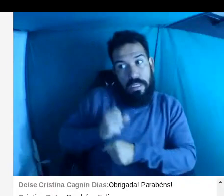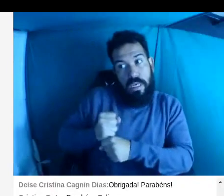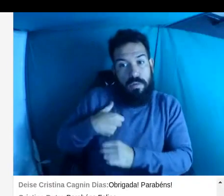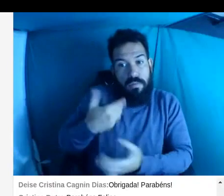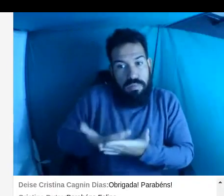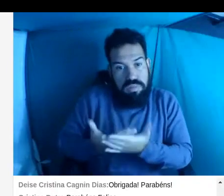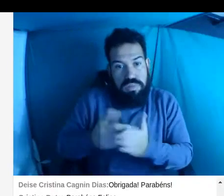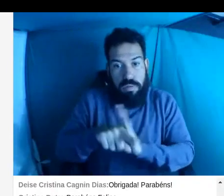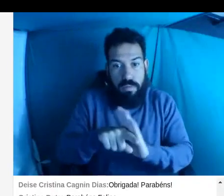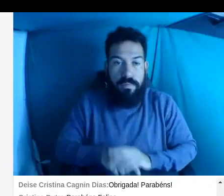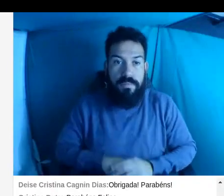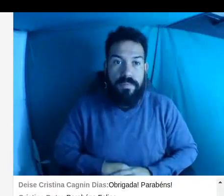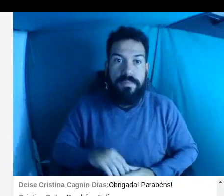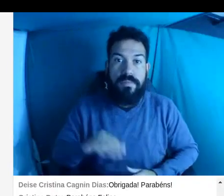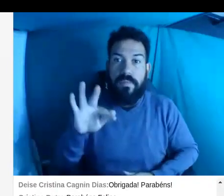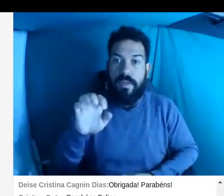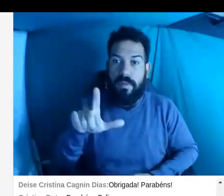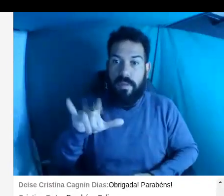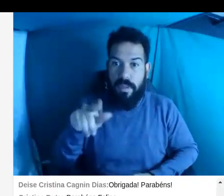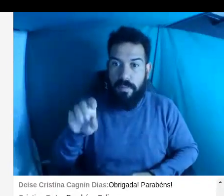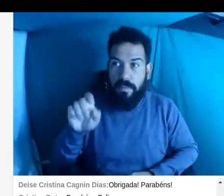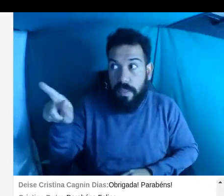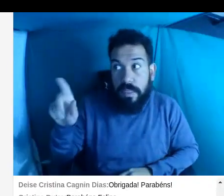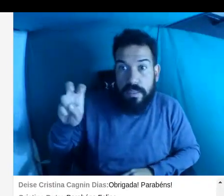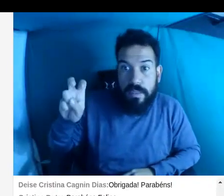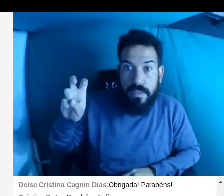Felipe, tem 5 minutinhos.